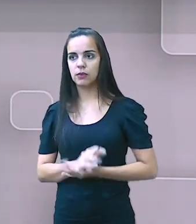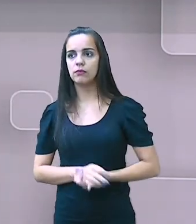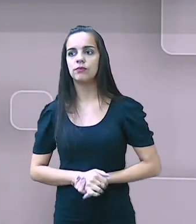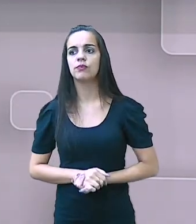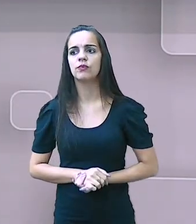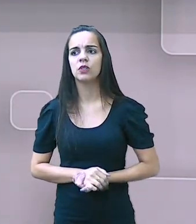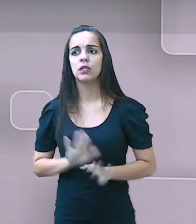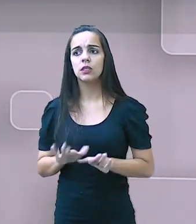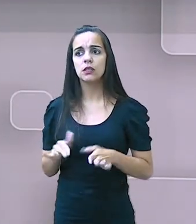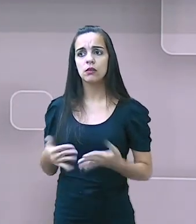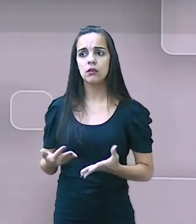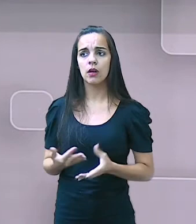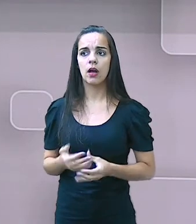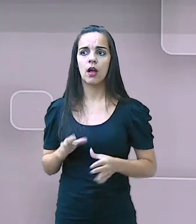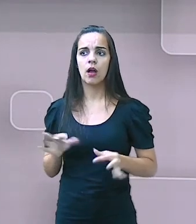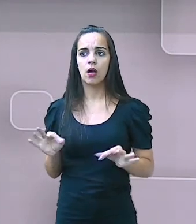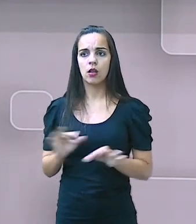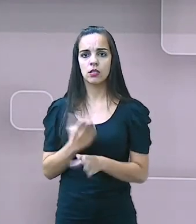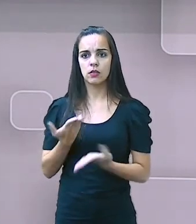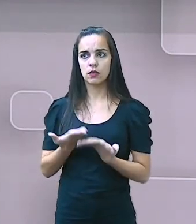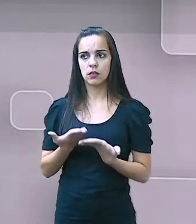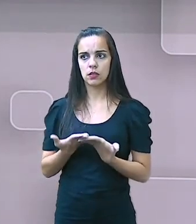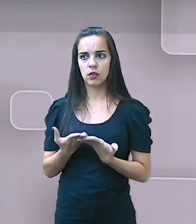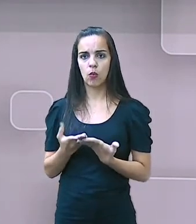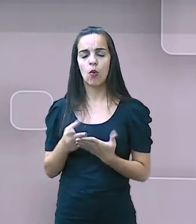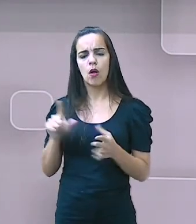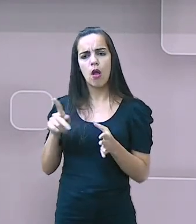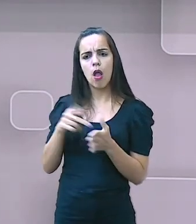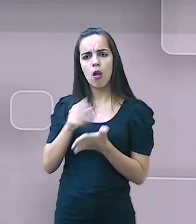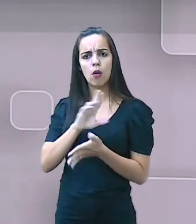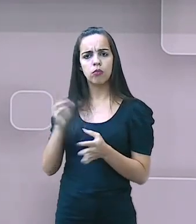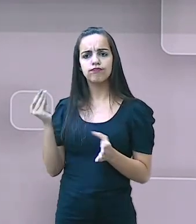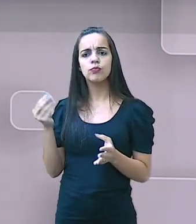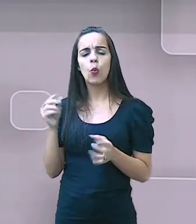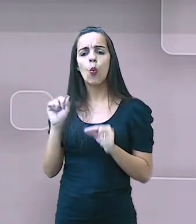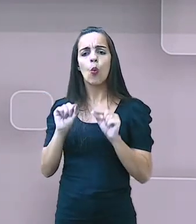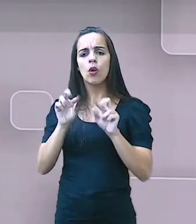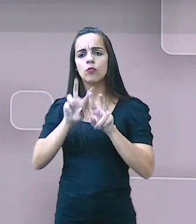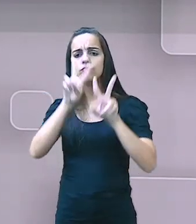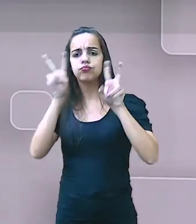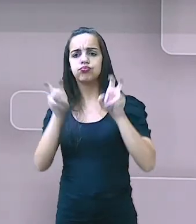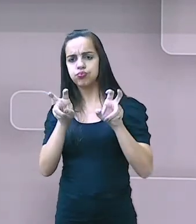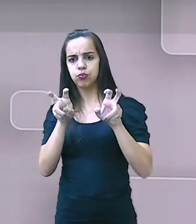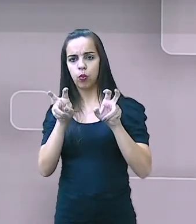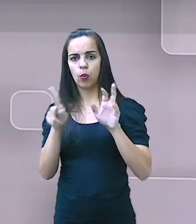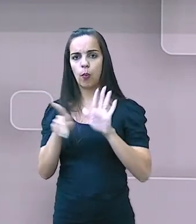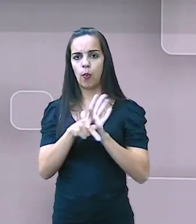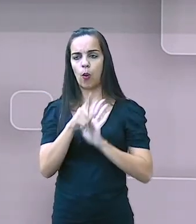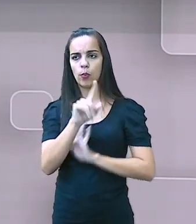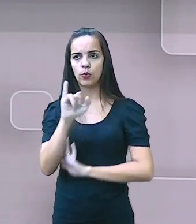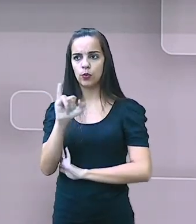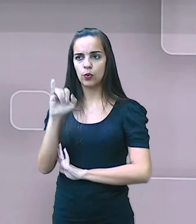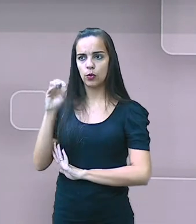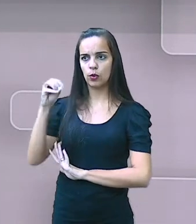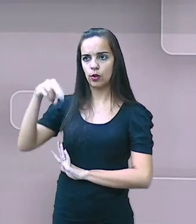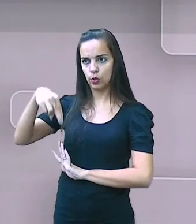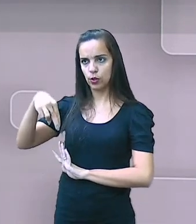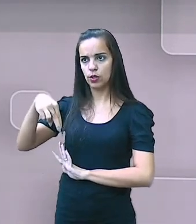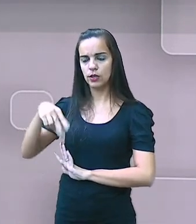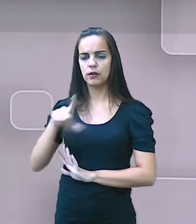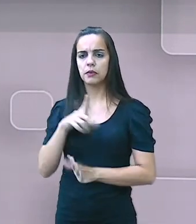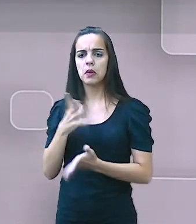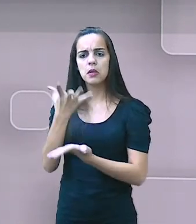certo? Então, esta é a definição de íon, átomo que ganhou ou